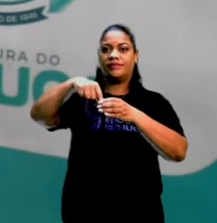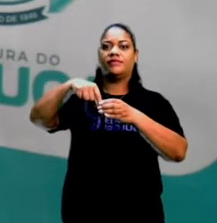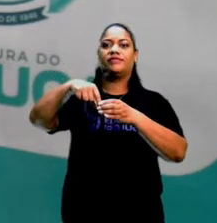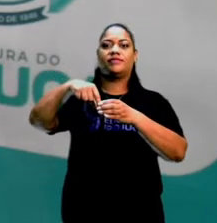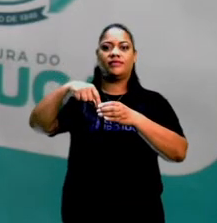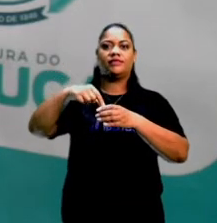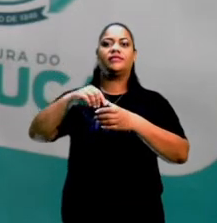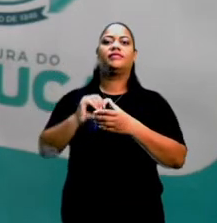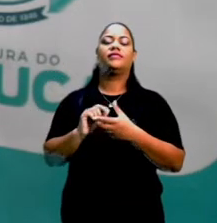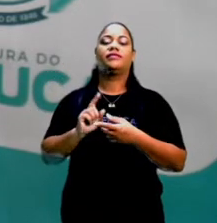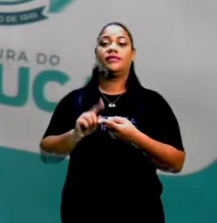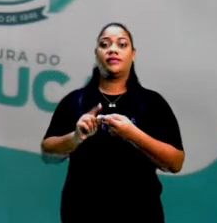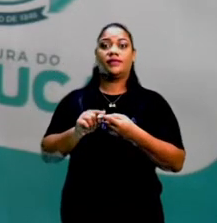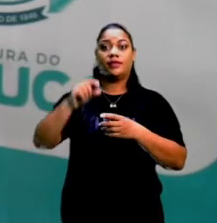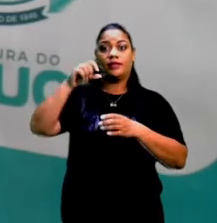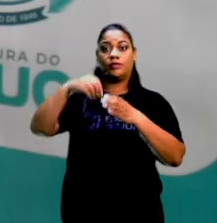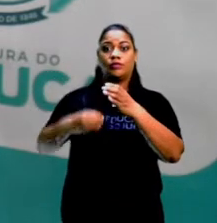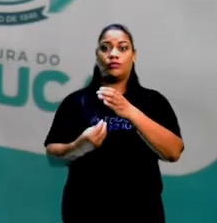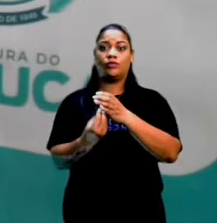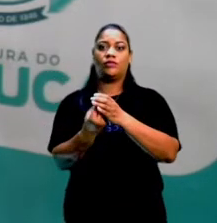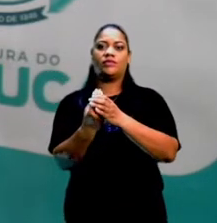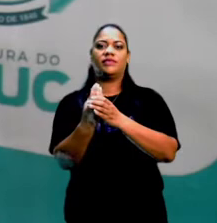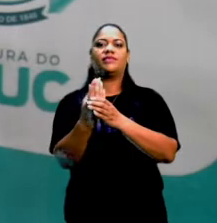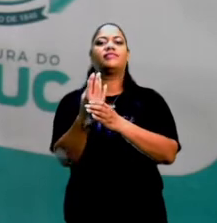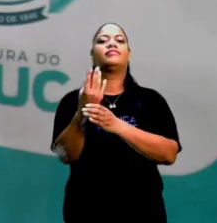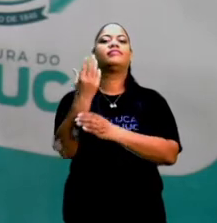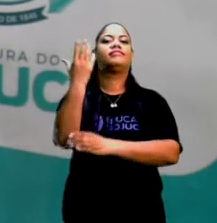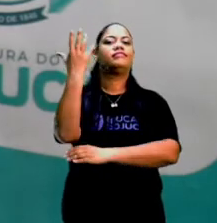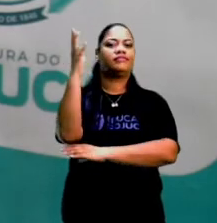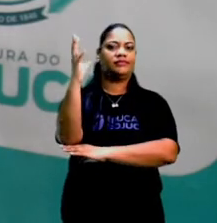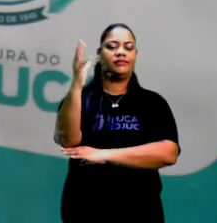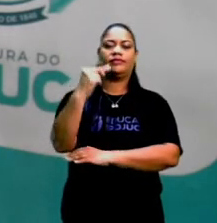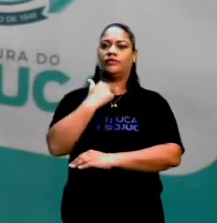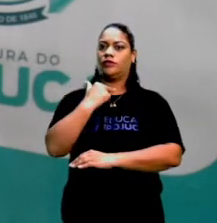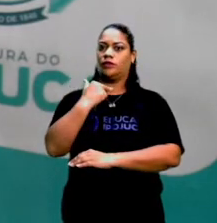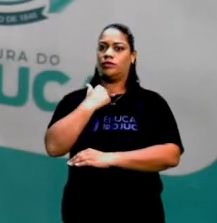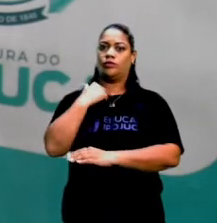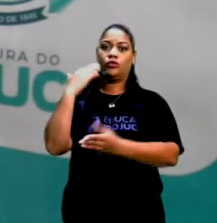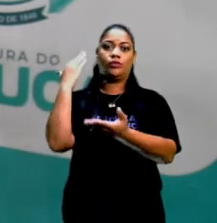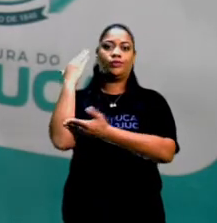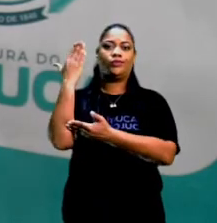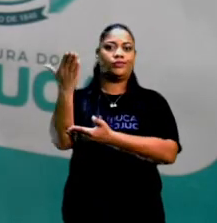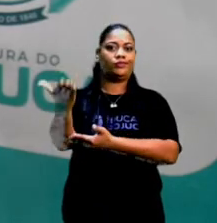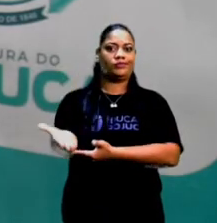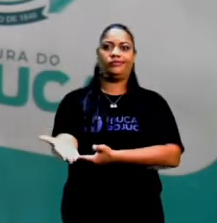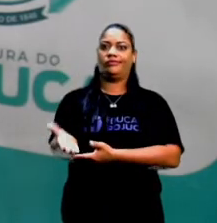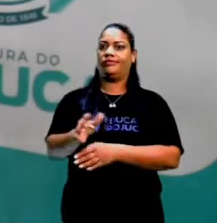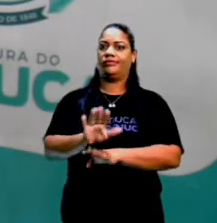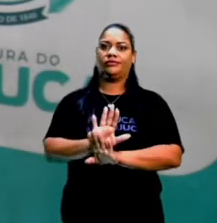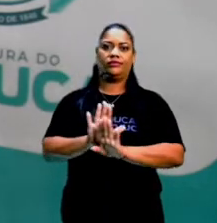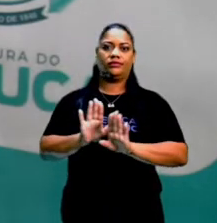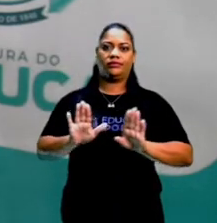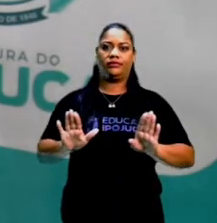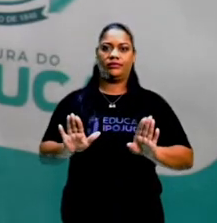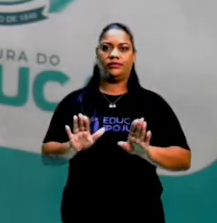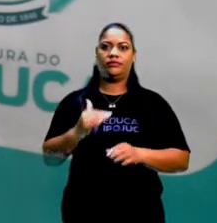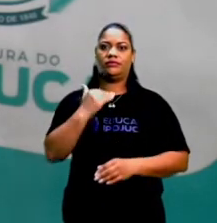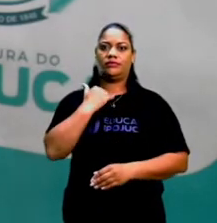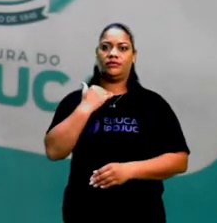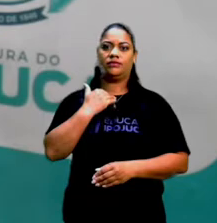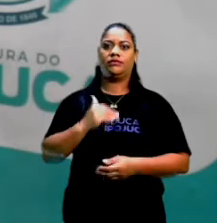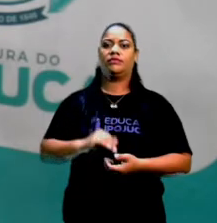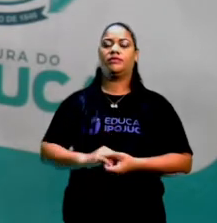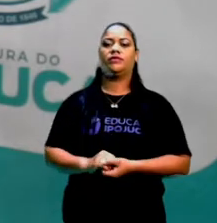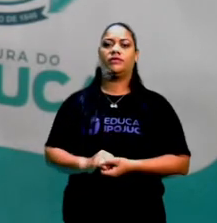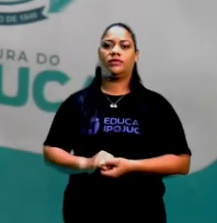plantando uma muda no ambiente, mas ele não pode, né, pegar uma árvore e lá